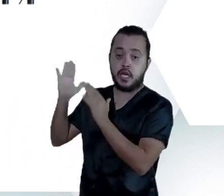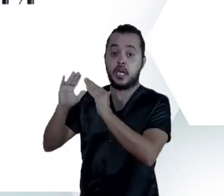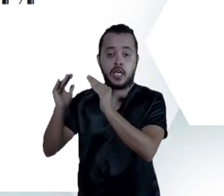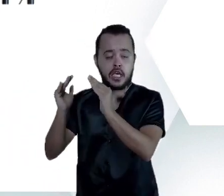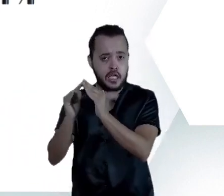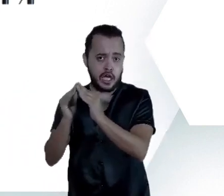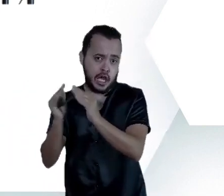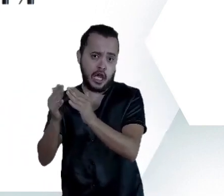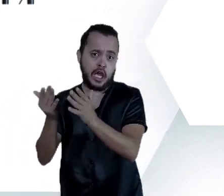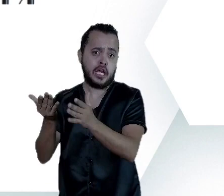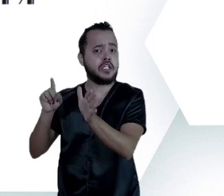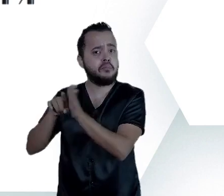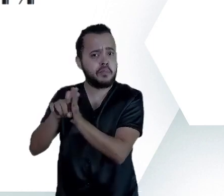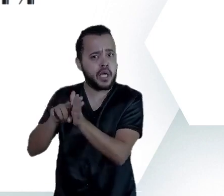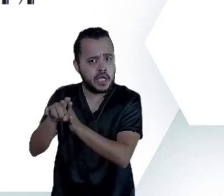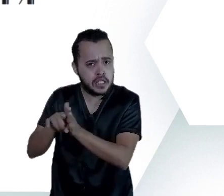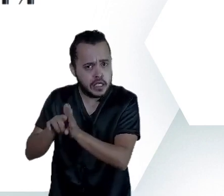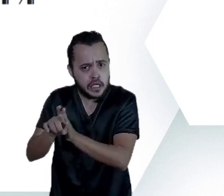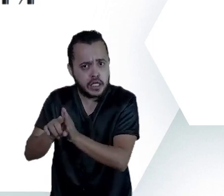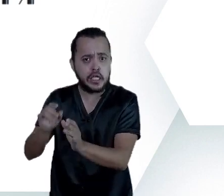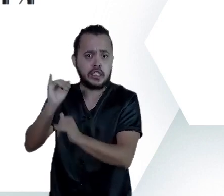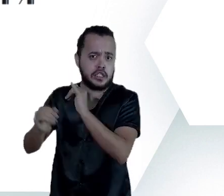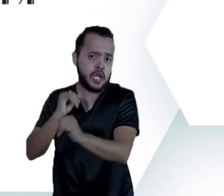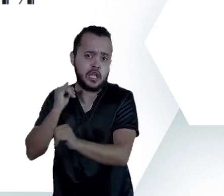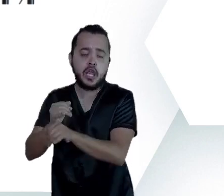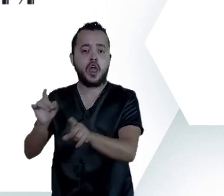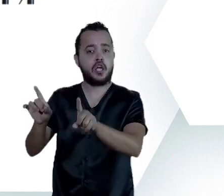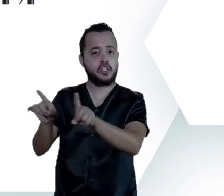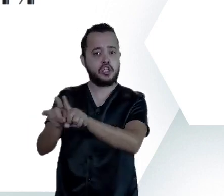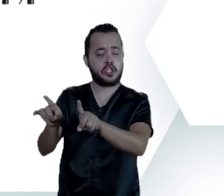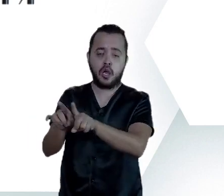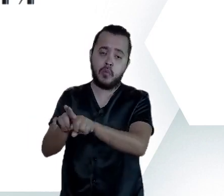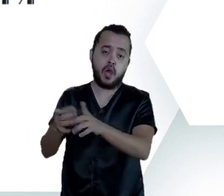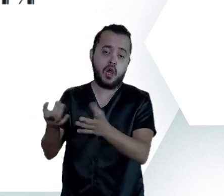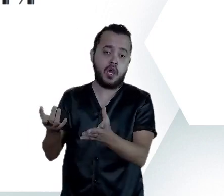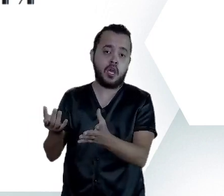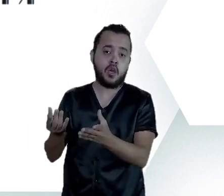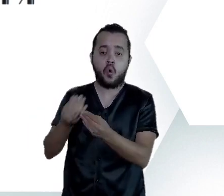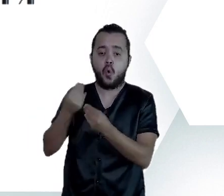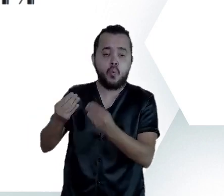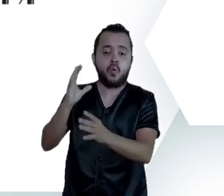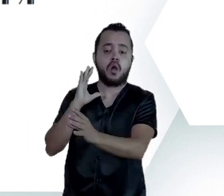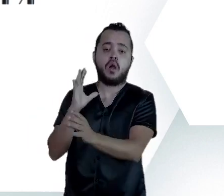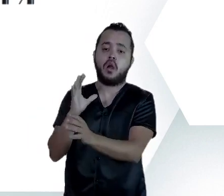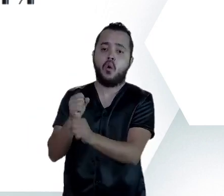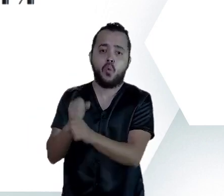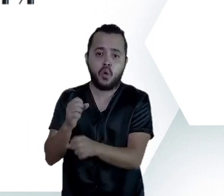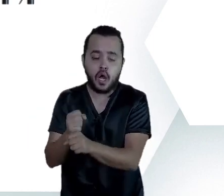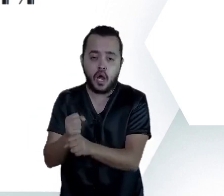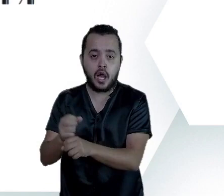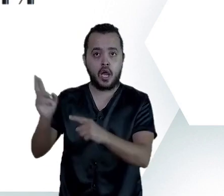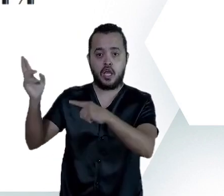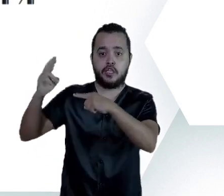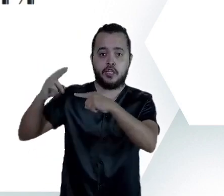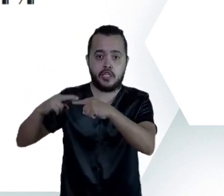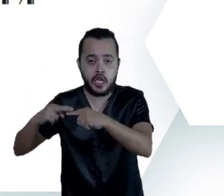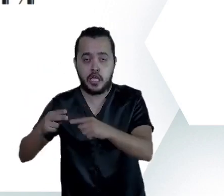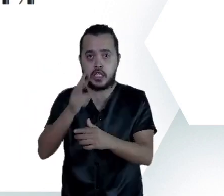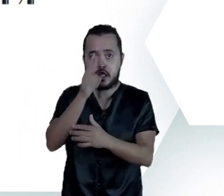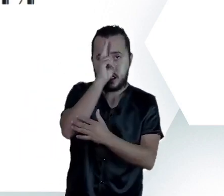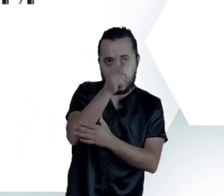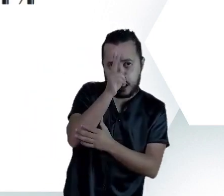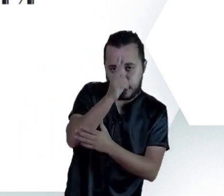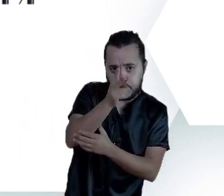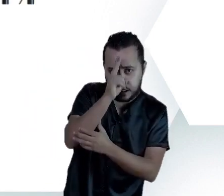vocês para poder aprofundar um pouco mais nesse tema sobre como é calculado, tá, a resistência, a